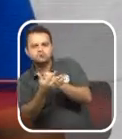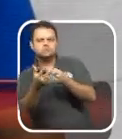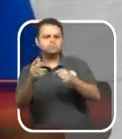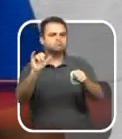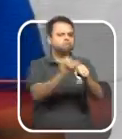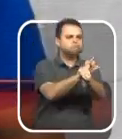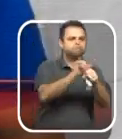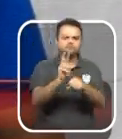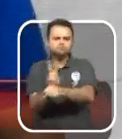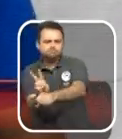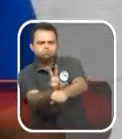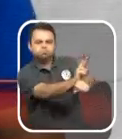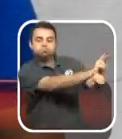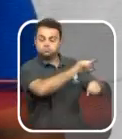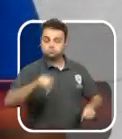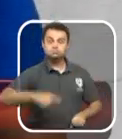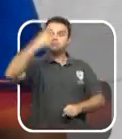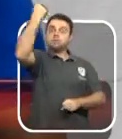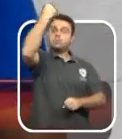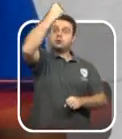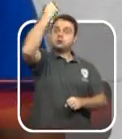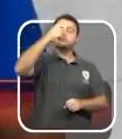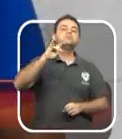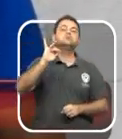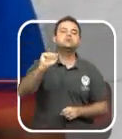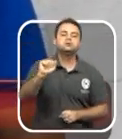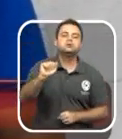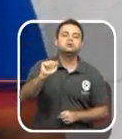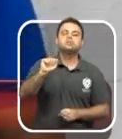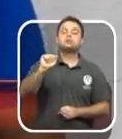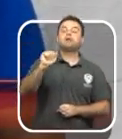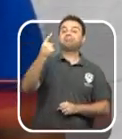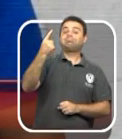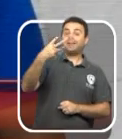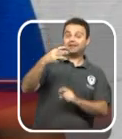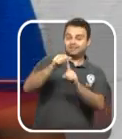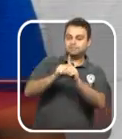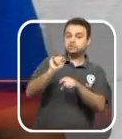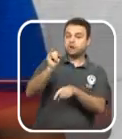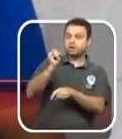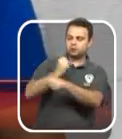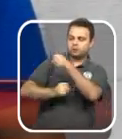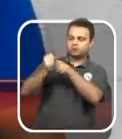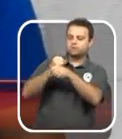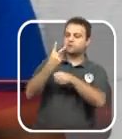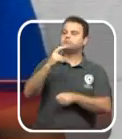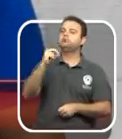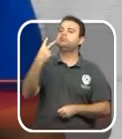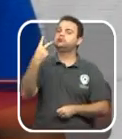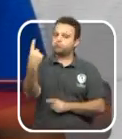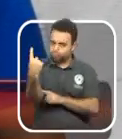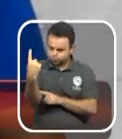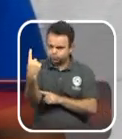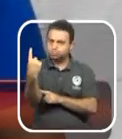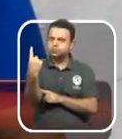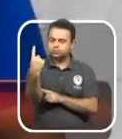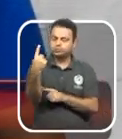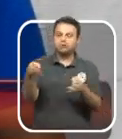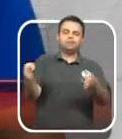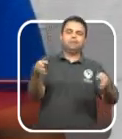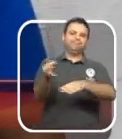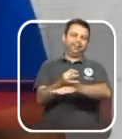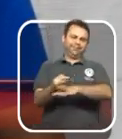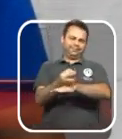da história do Legislativo. Me lembro que foi no dia 13 de janeiro de 2021, nós tínhamos aqui na casa, num período